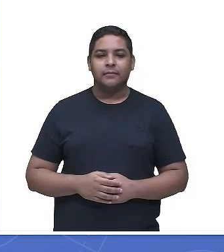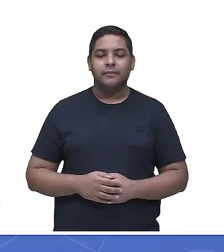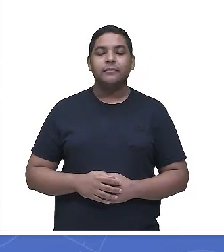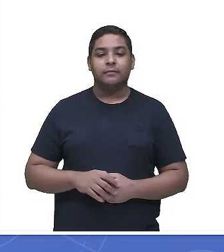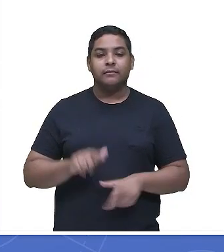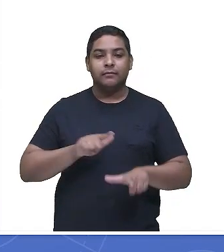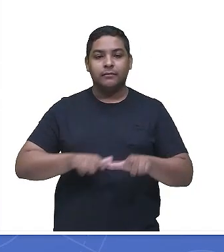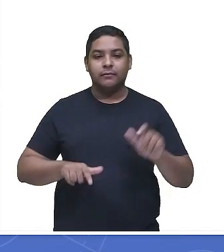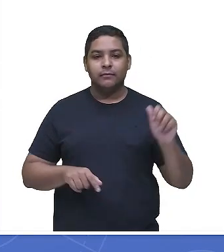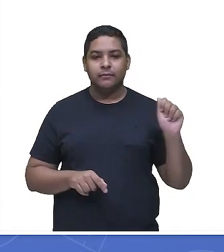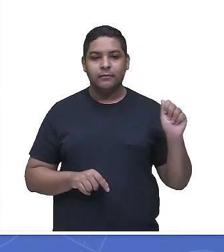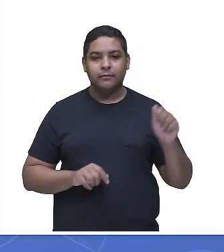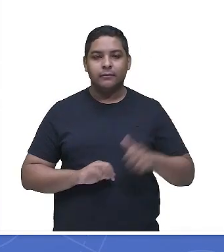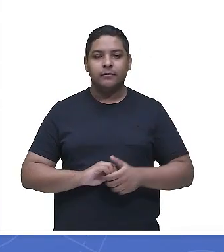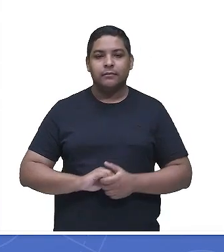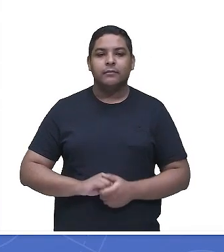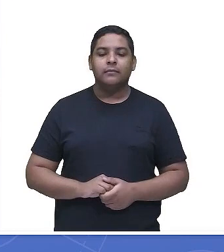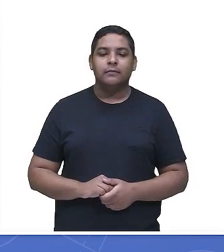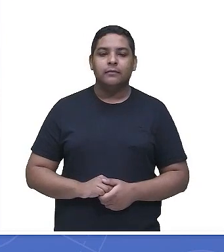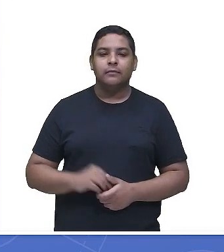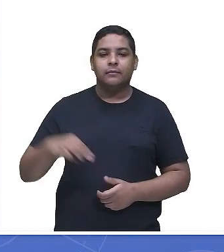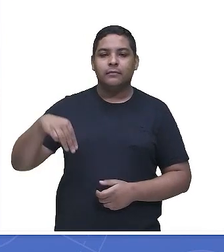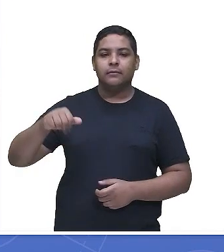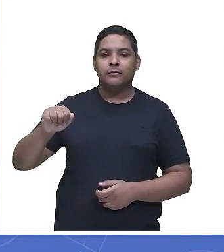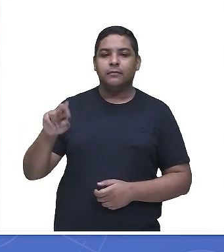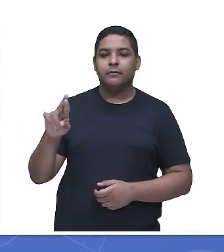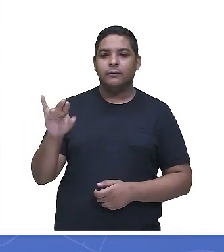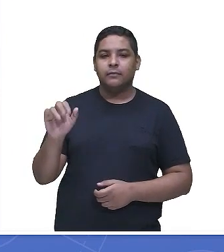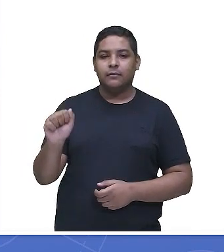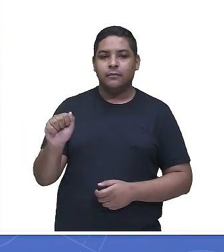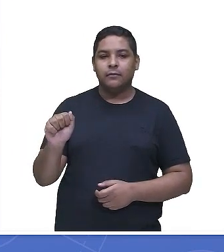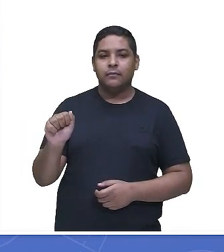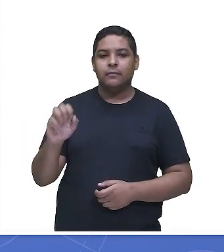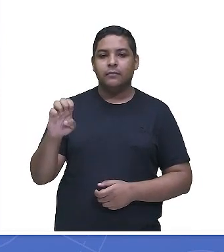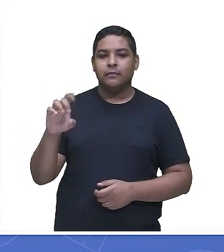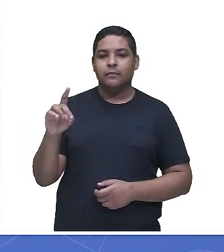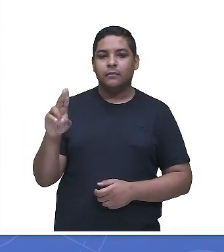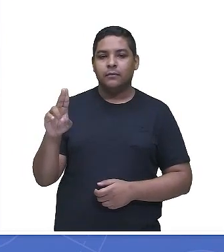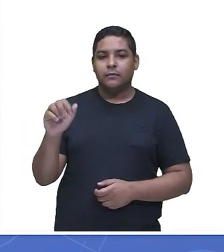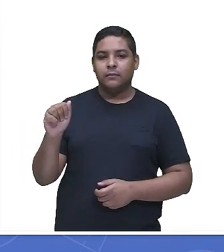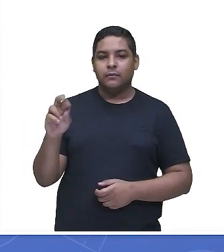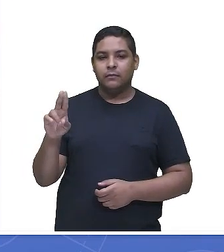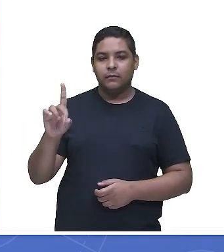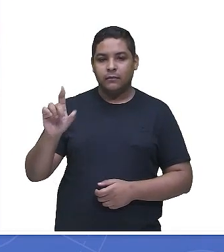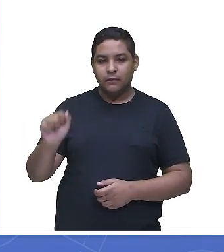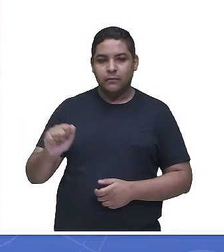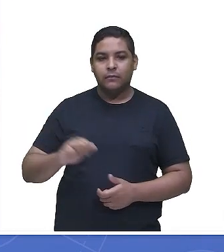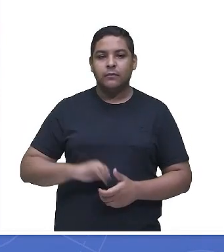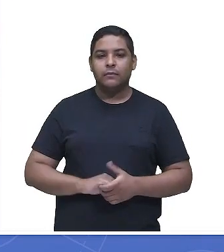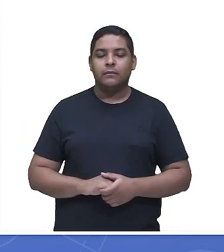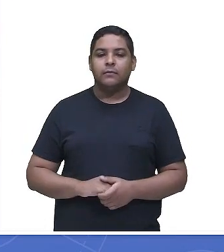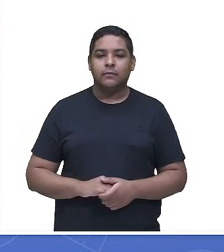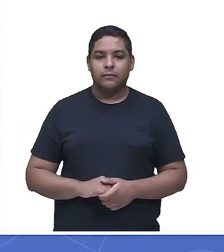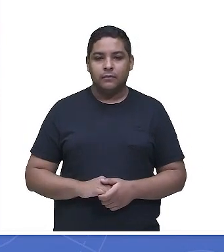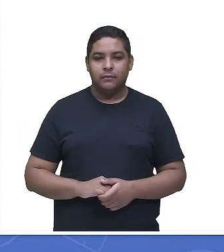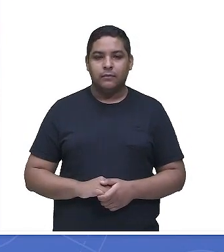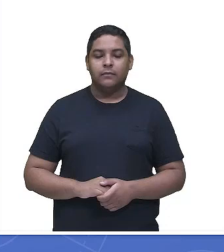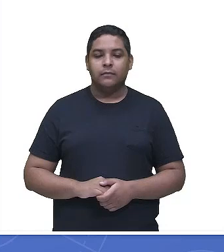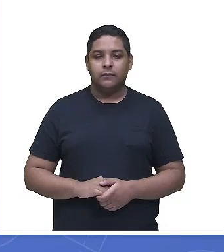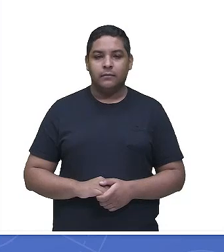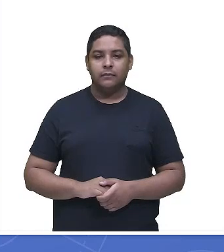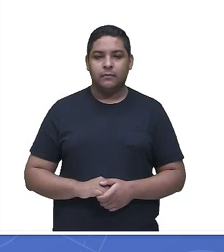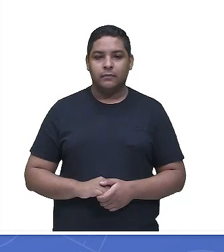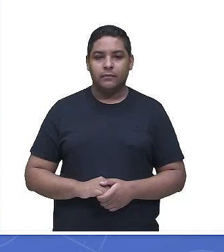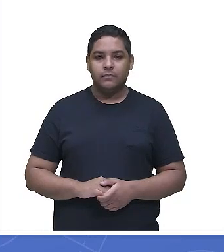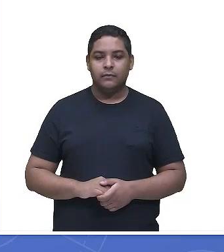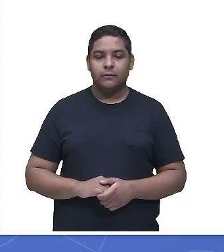a Maria Eduarda da Travessa de Pinho, Maria Eduarda, Travessa de Pinho, da Escola Estadual Tibúrcio Alves,